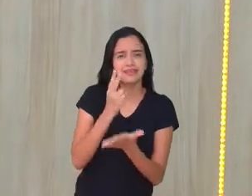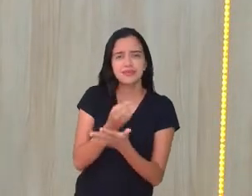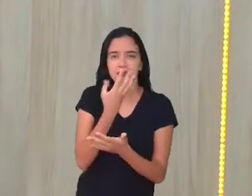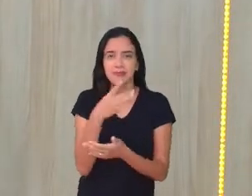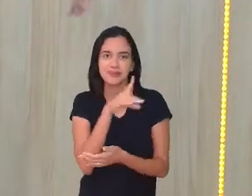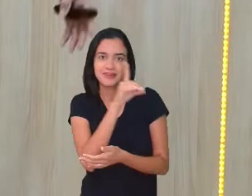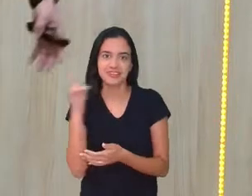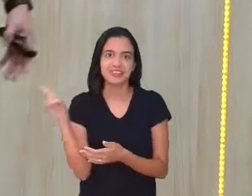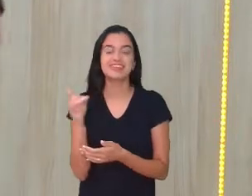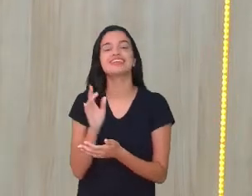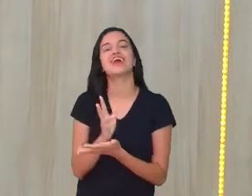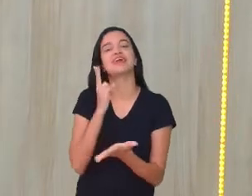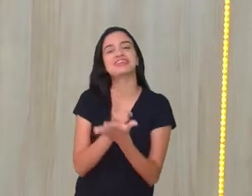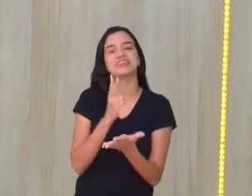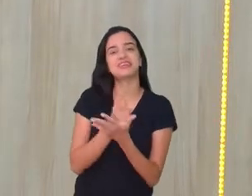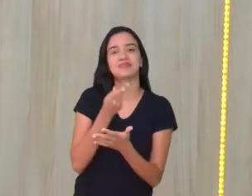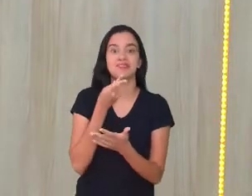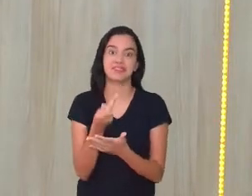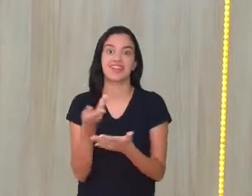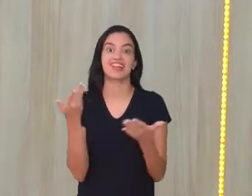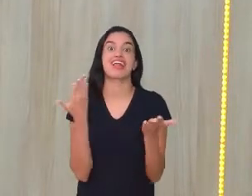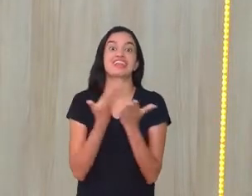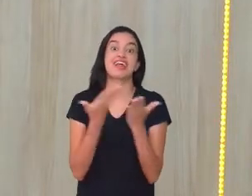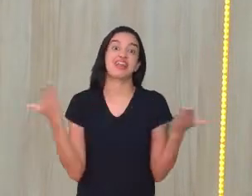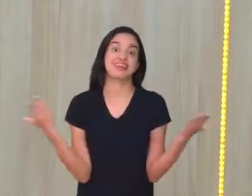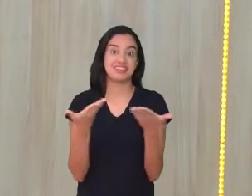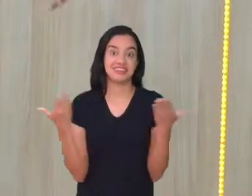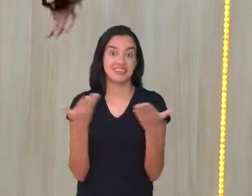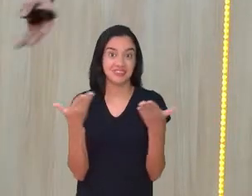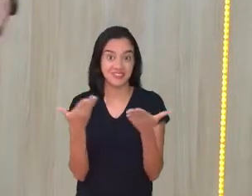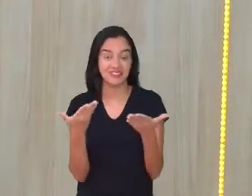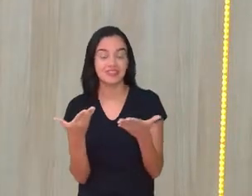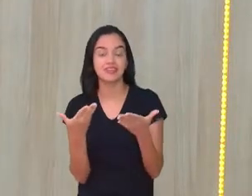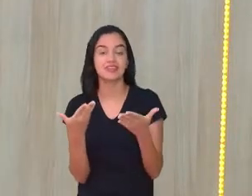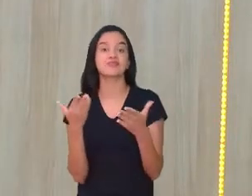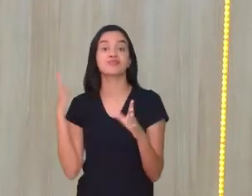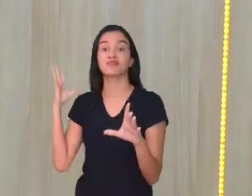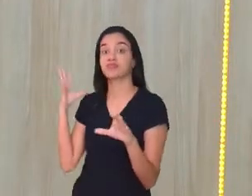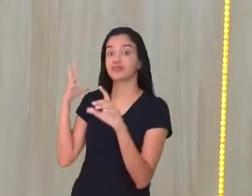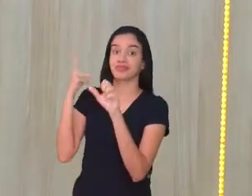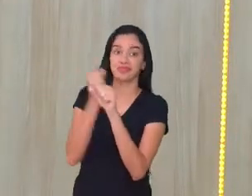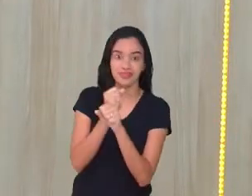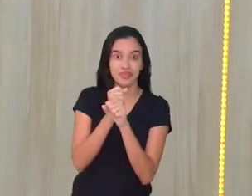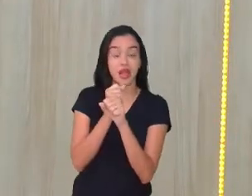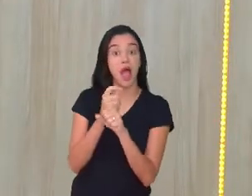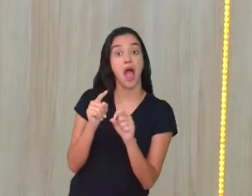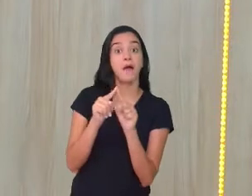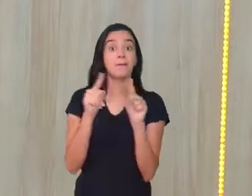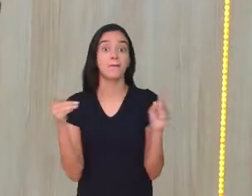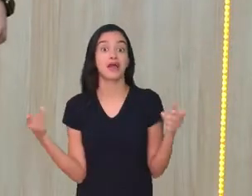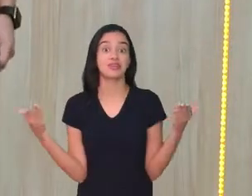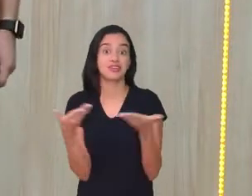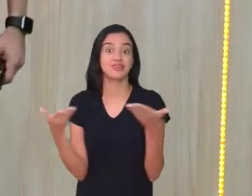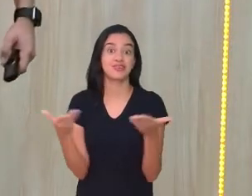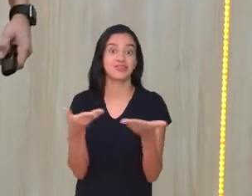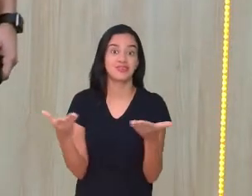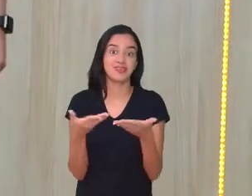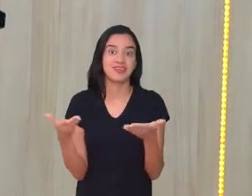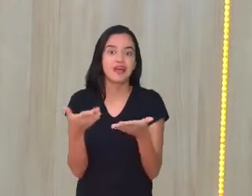você, aí eu sempre falo, né? Na aula de hoje, vamos retomar o que estávamos estudando, mas hoje a gente